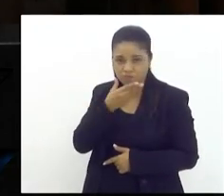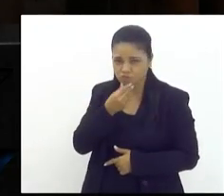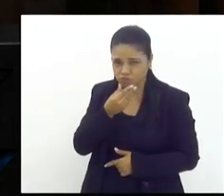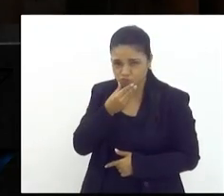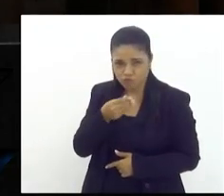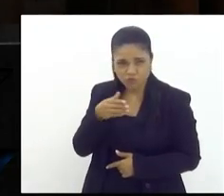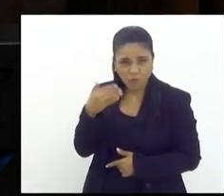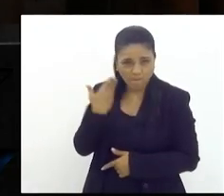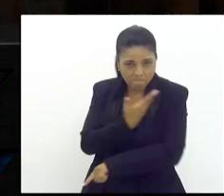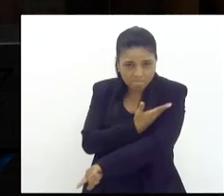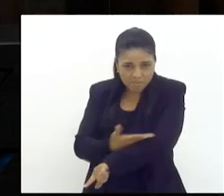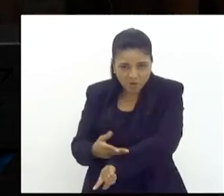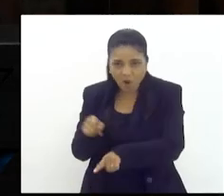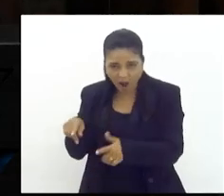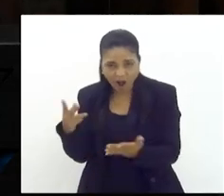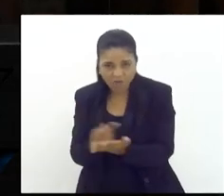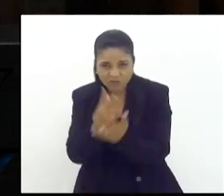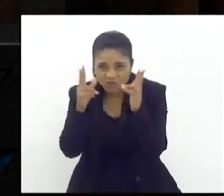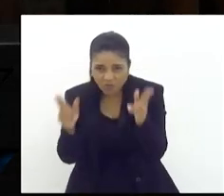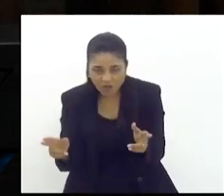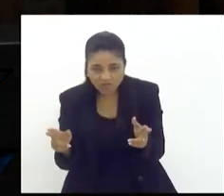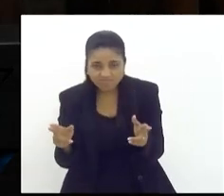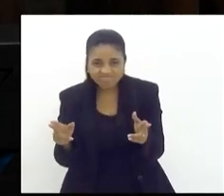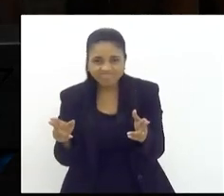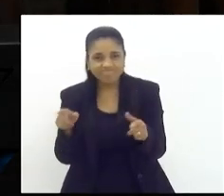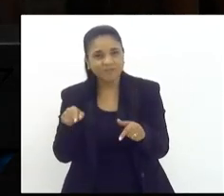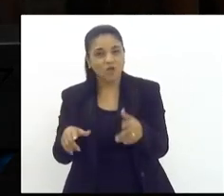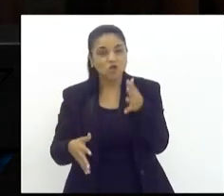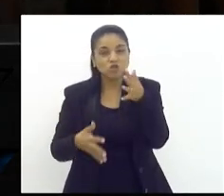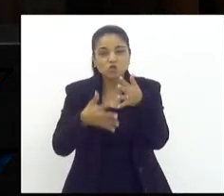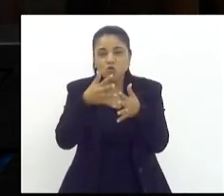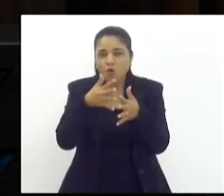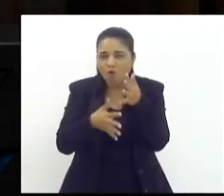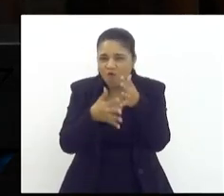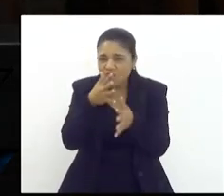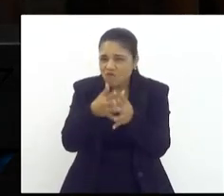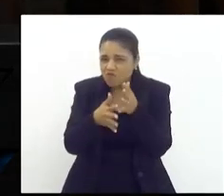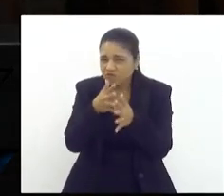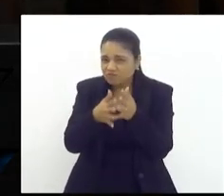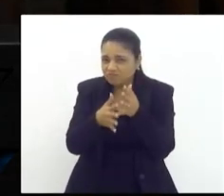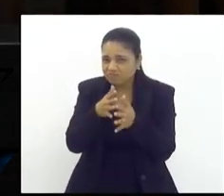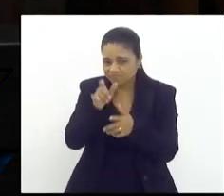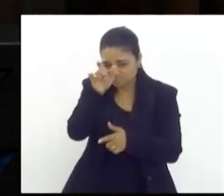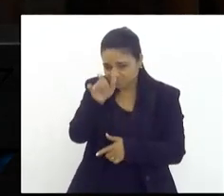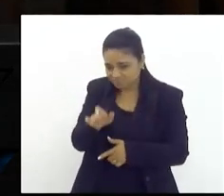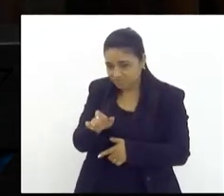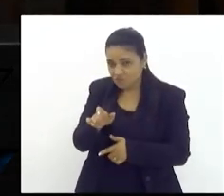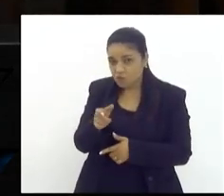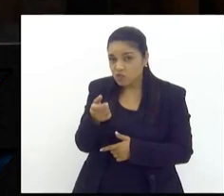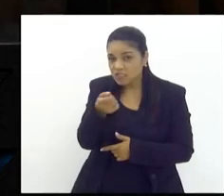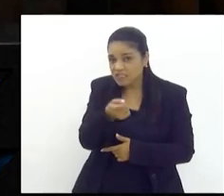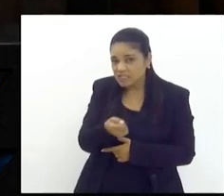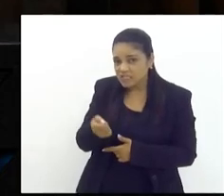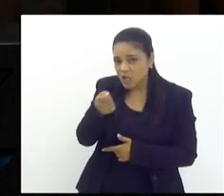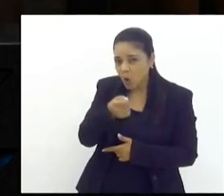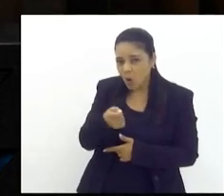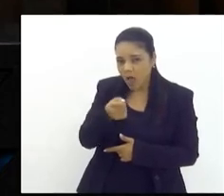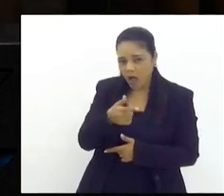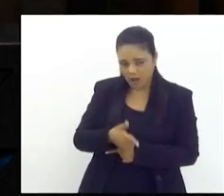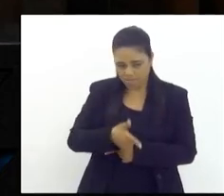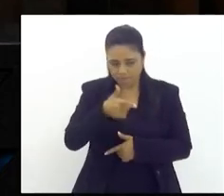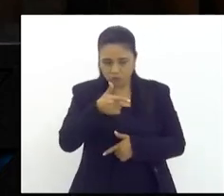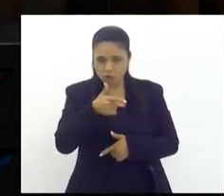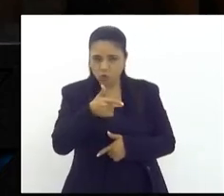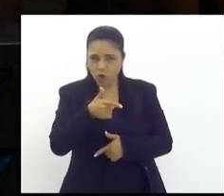ela pergunta eles confundir eles confundiriam um celular como uma pistola